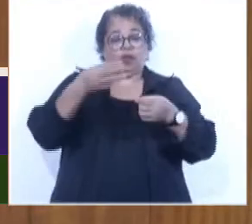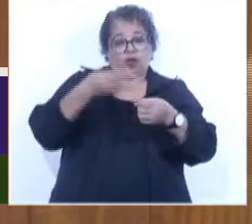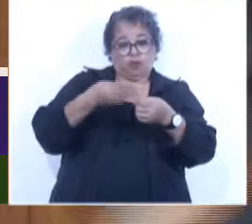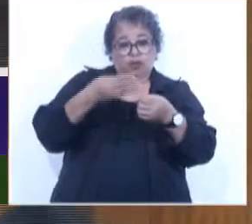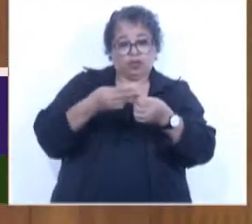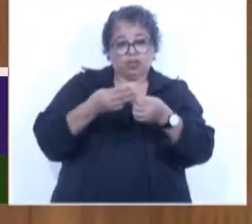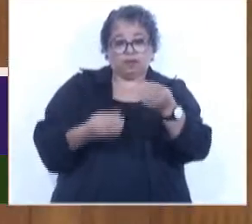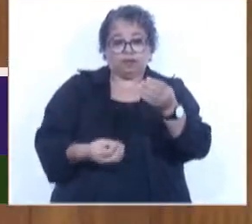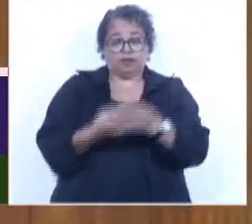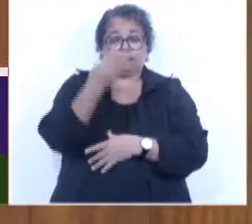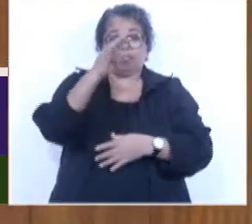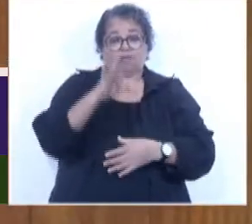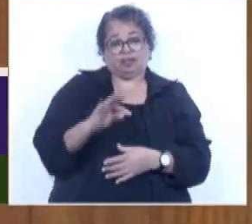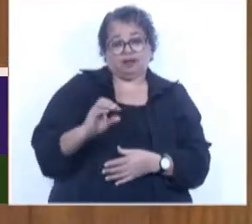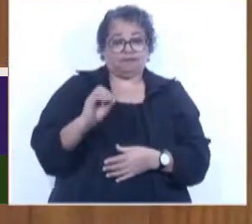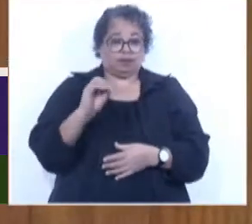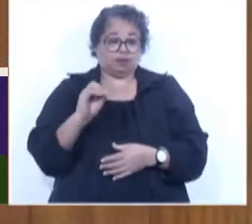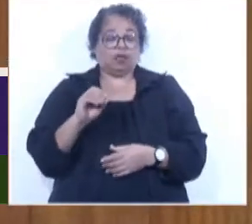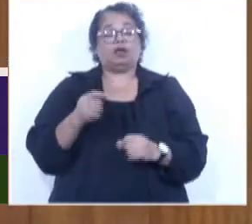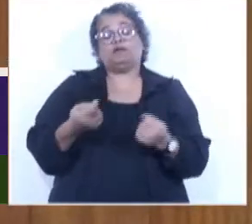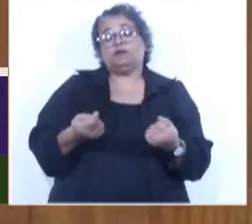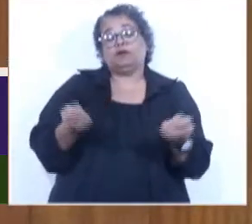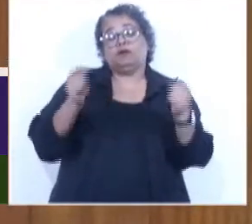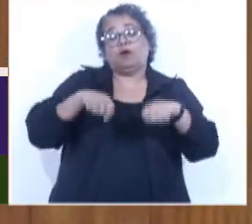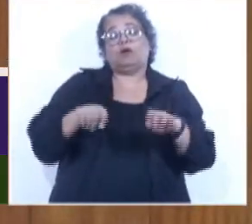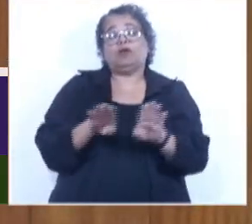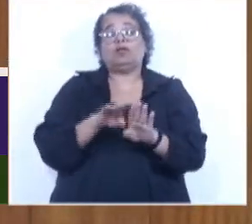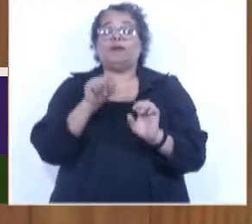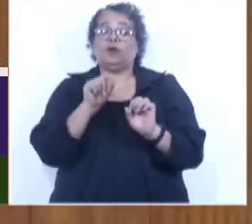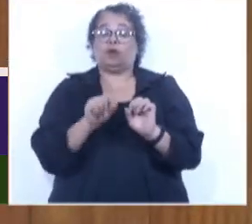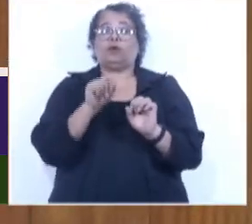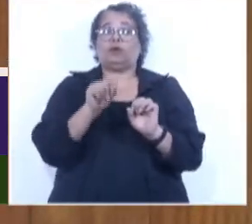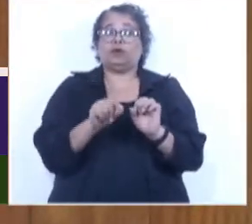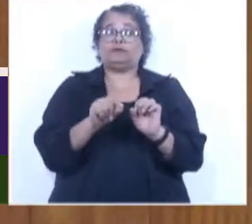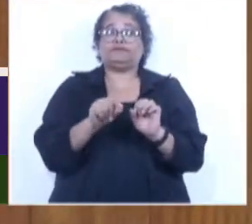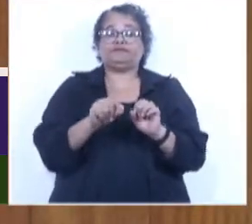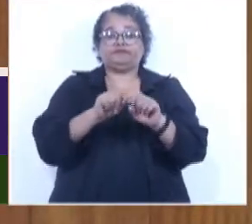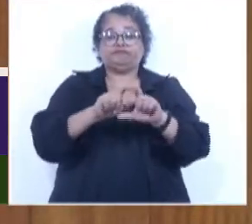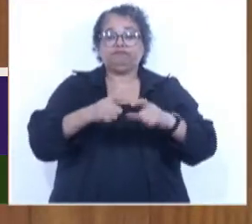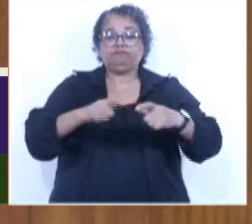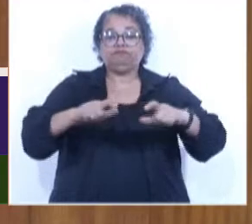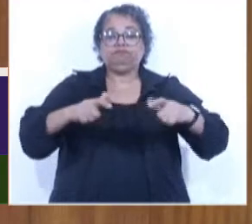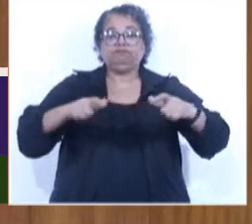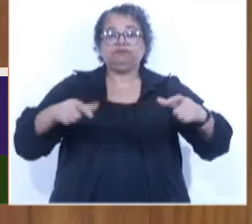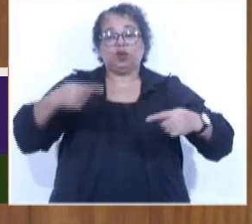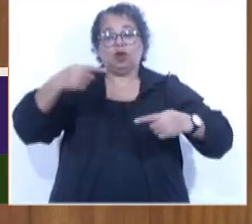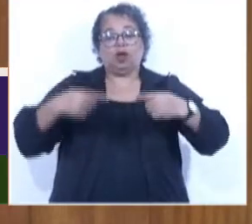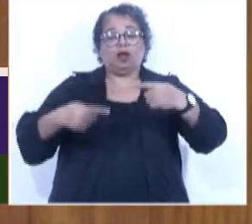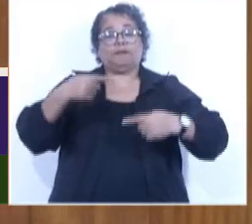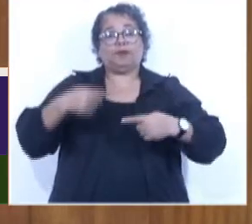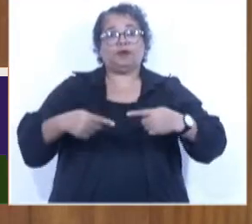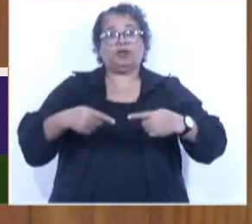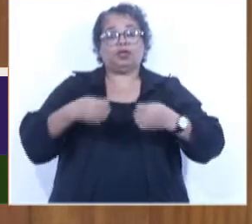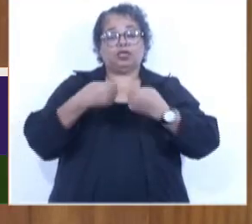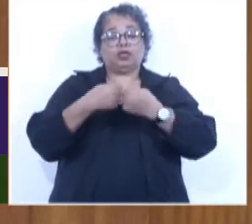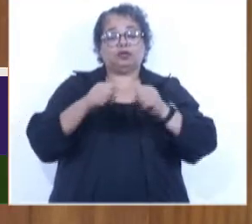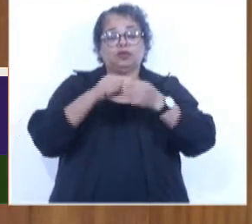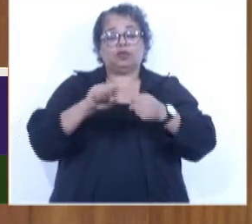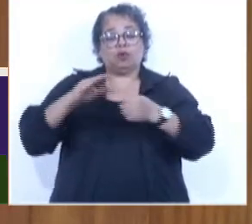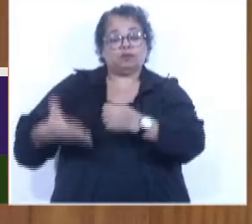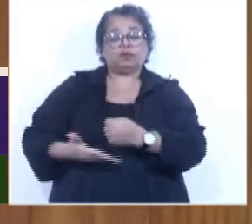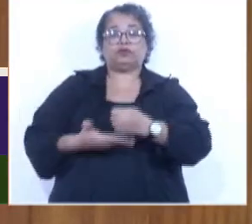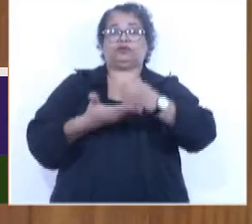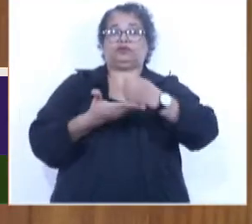ele vai poder também juntamente com isso abranger a política do transporte sustentável